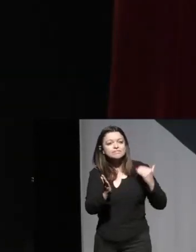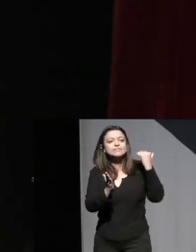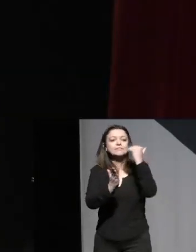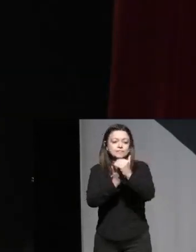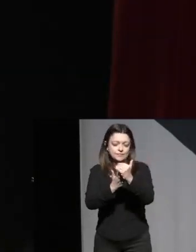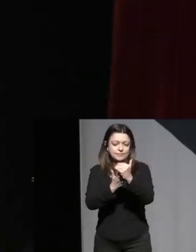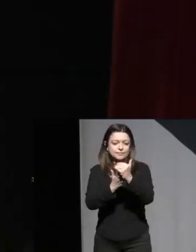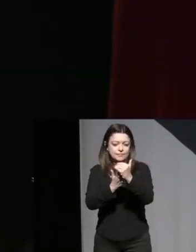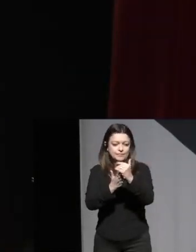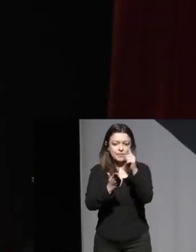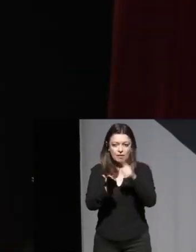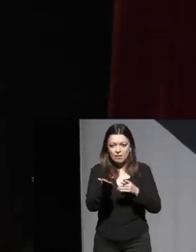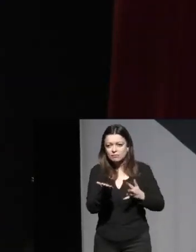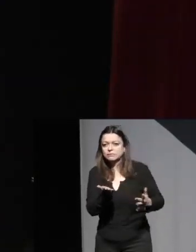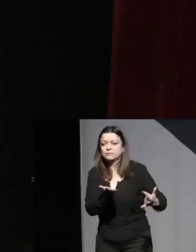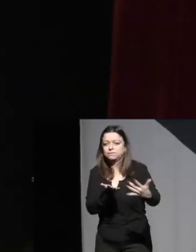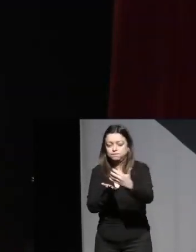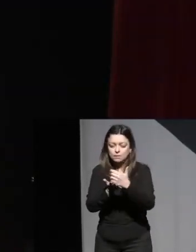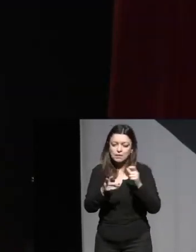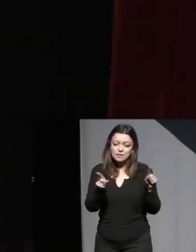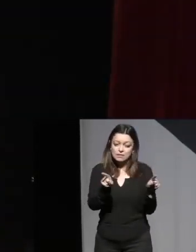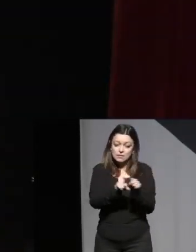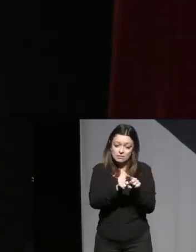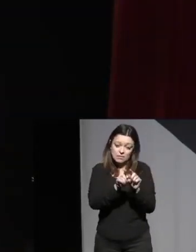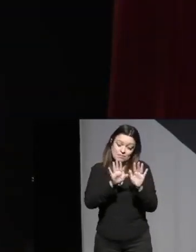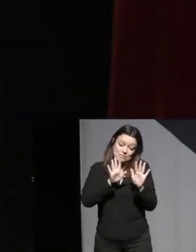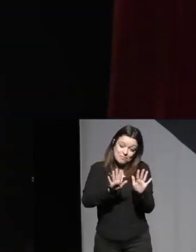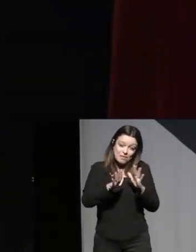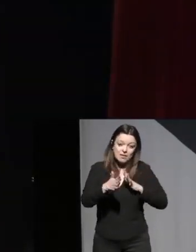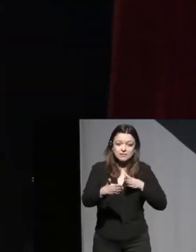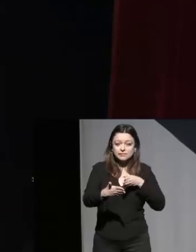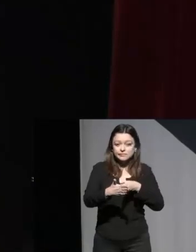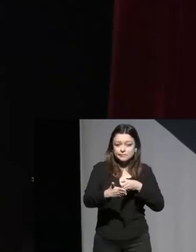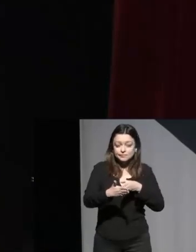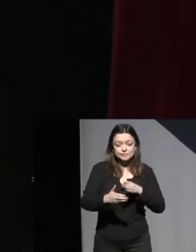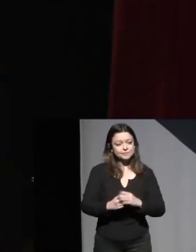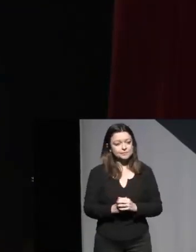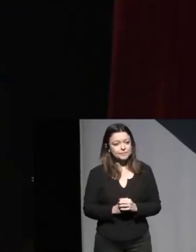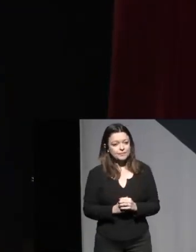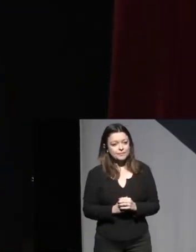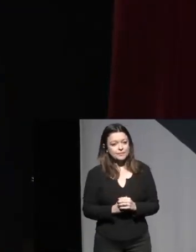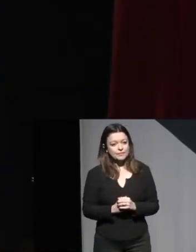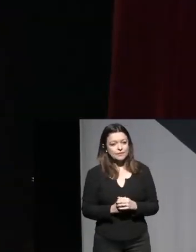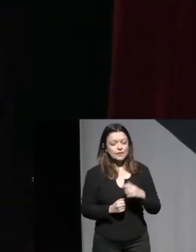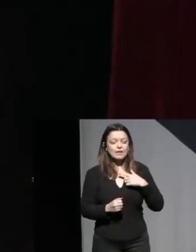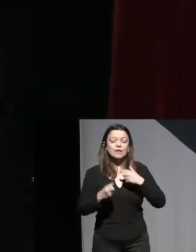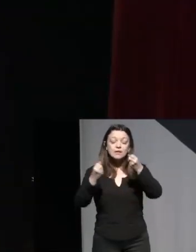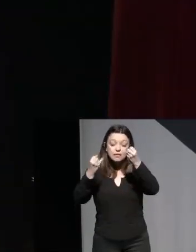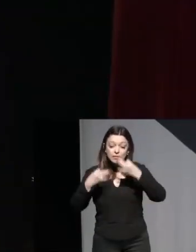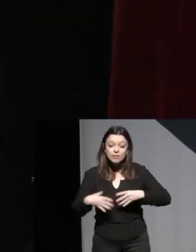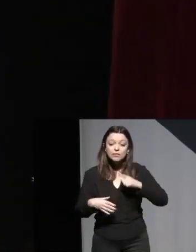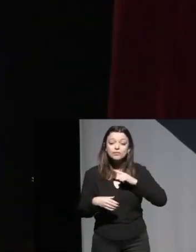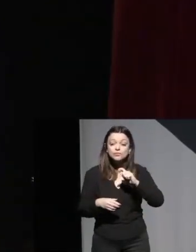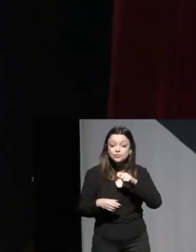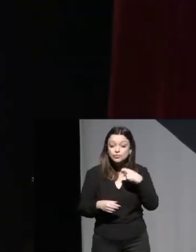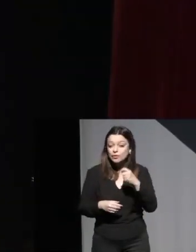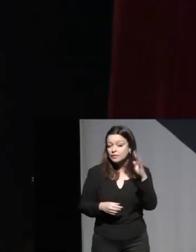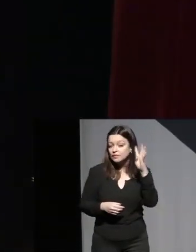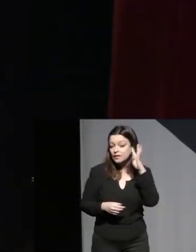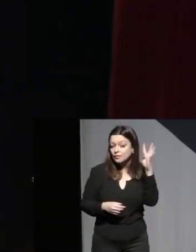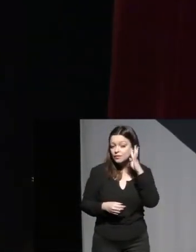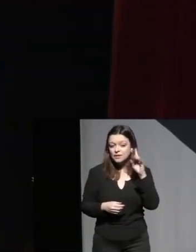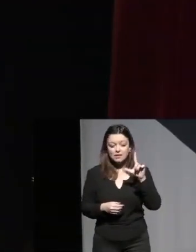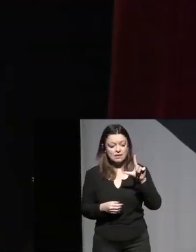trago, novamente, e fazendo tanto sucesso, né, ultimamente, a curva de Laffer. É, Laffer,